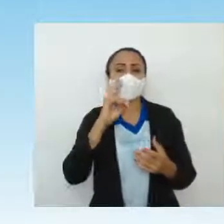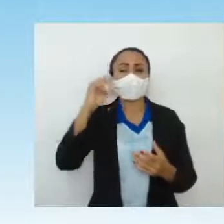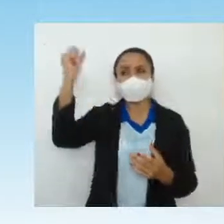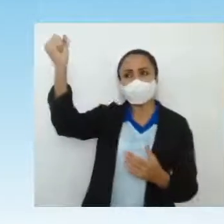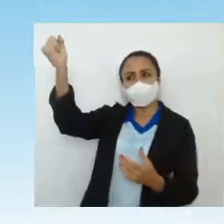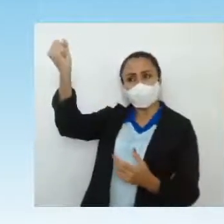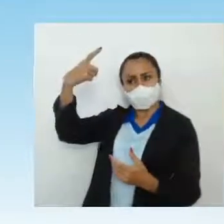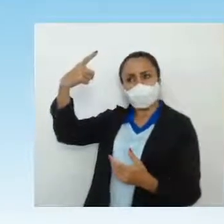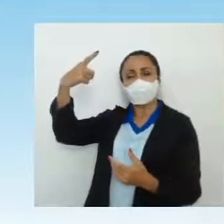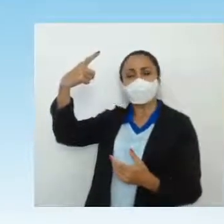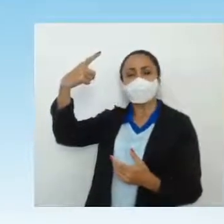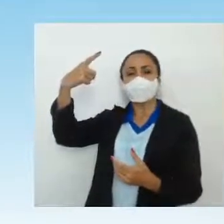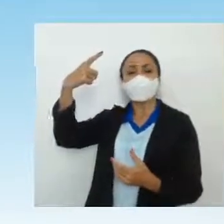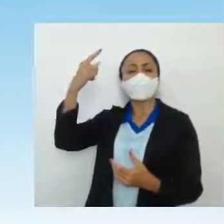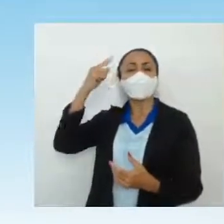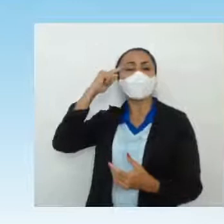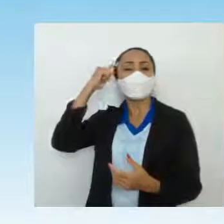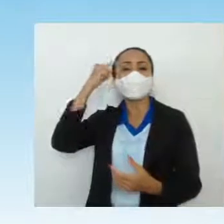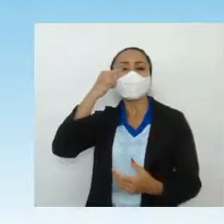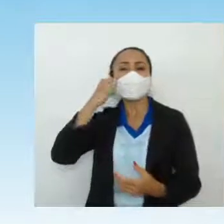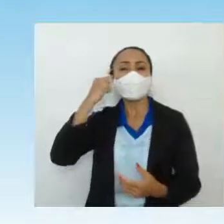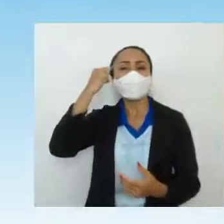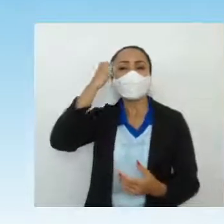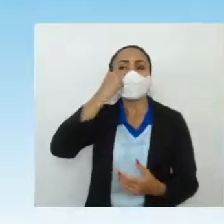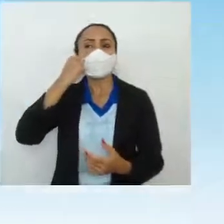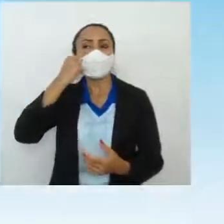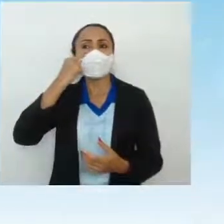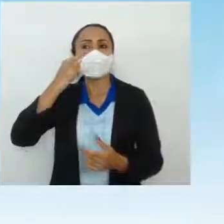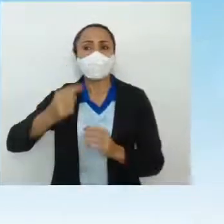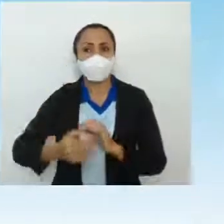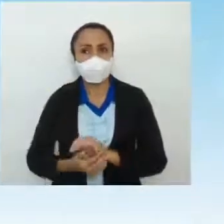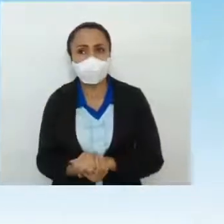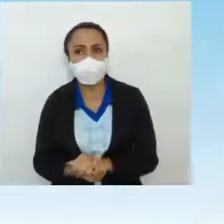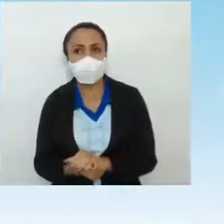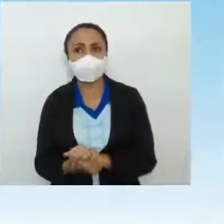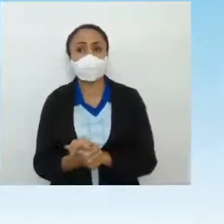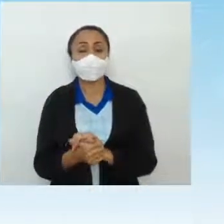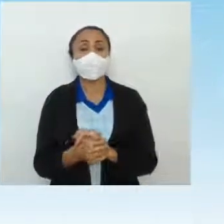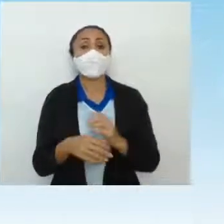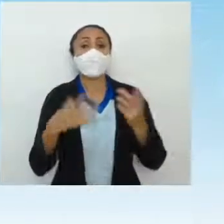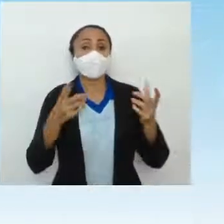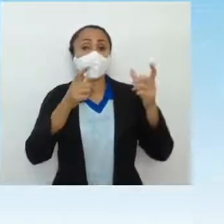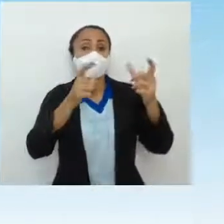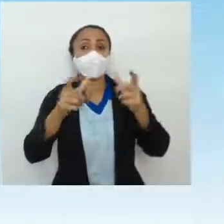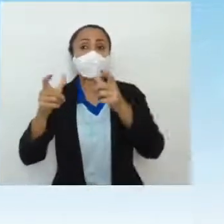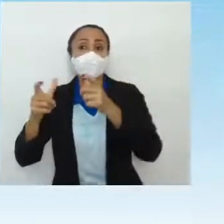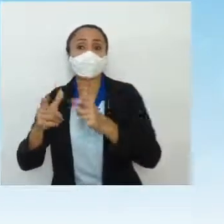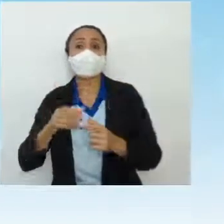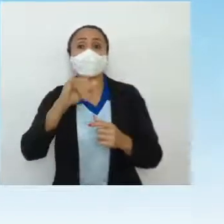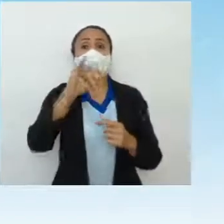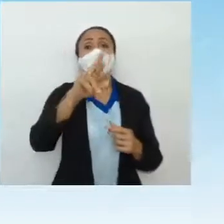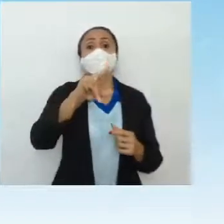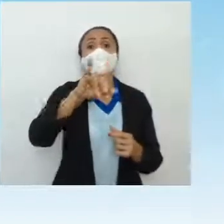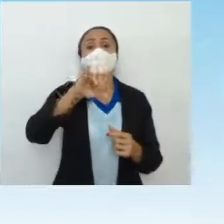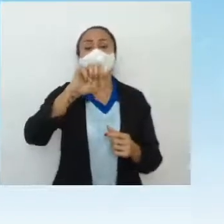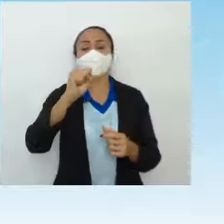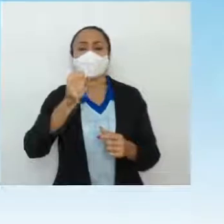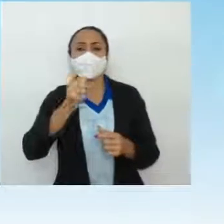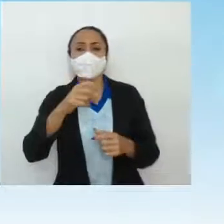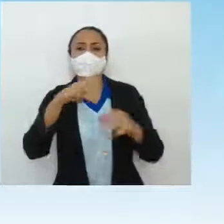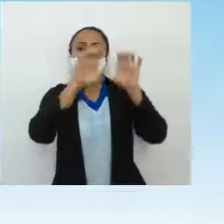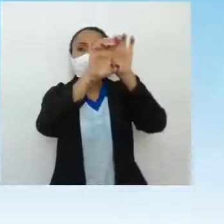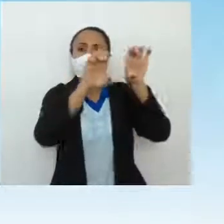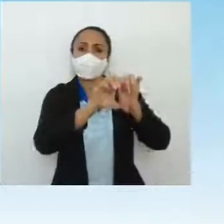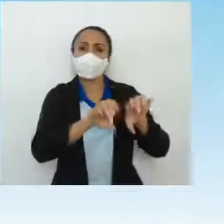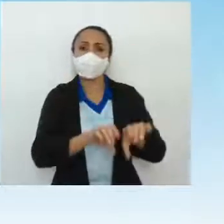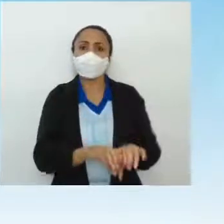a retina. Na parte anterior ali da caróide, localiza-se a íris, que é uma estrutura muscular de